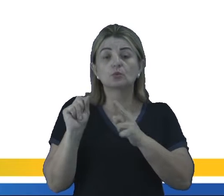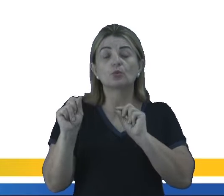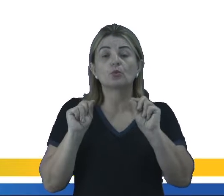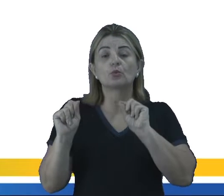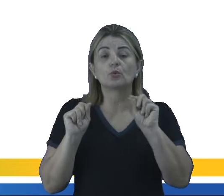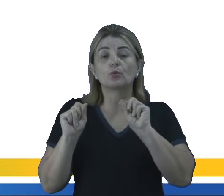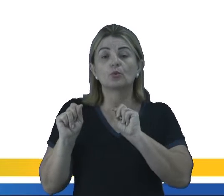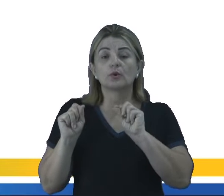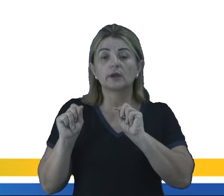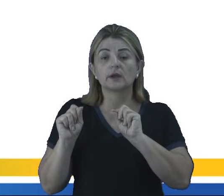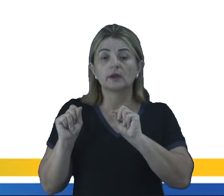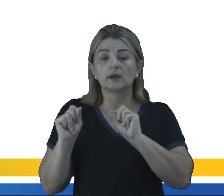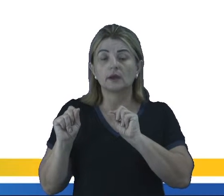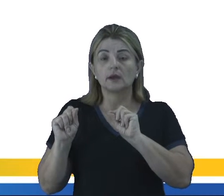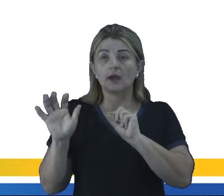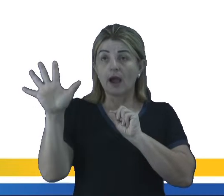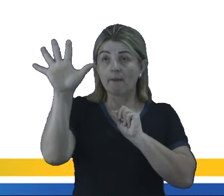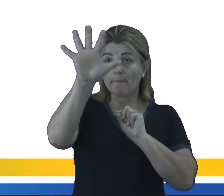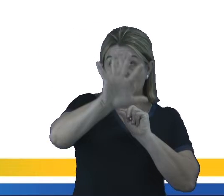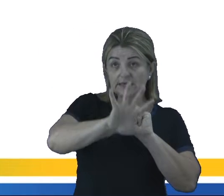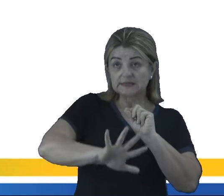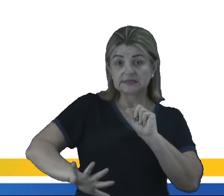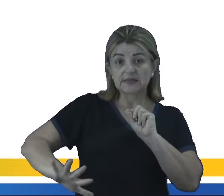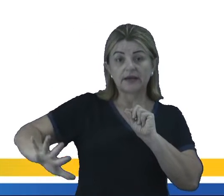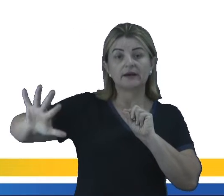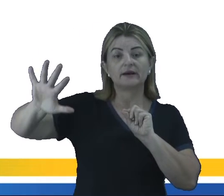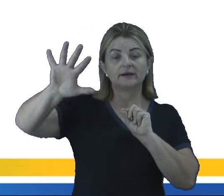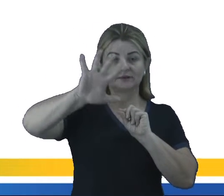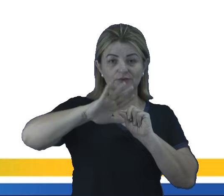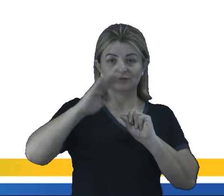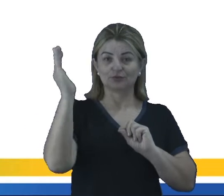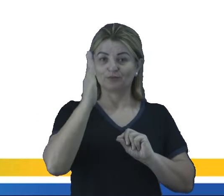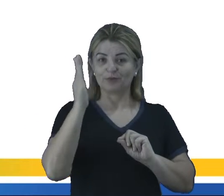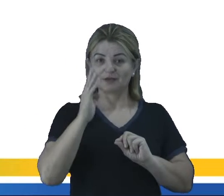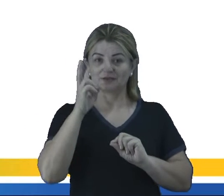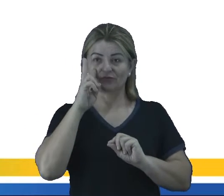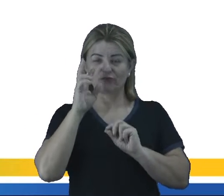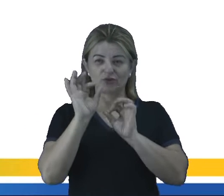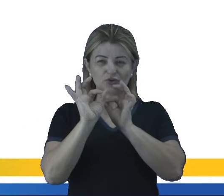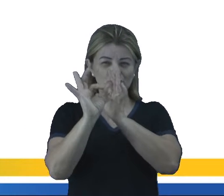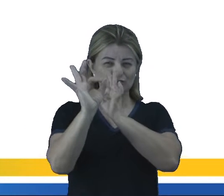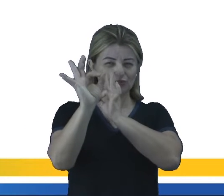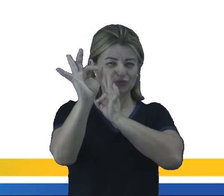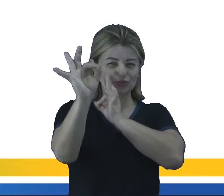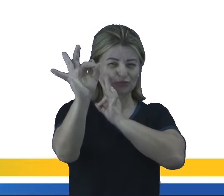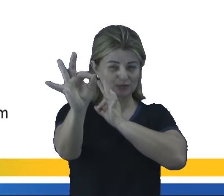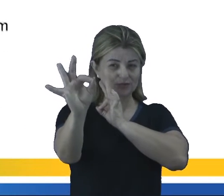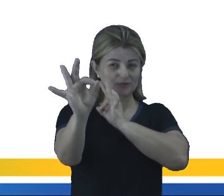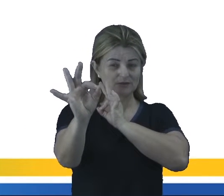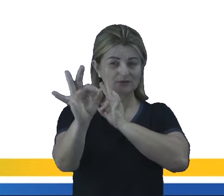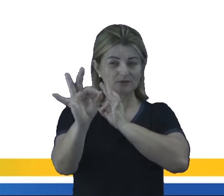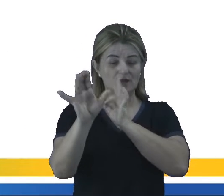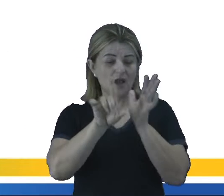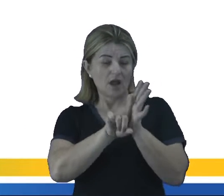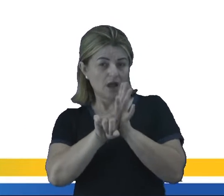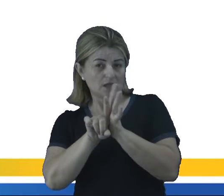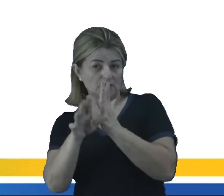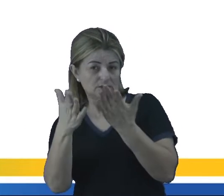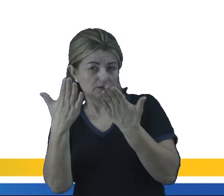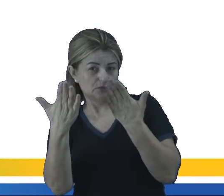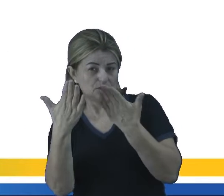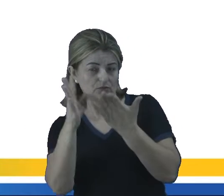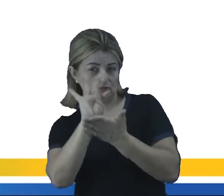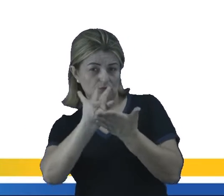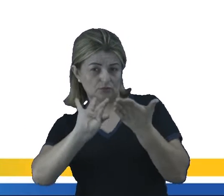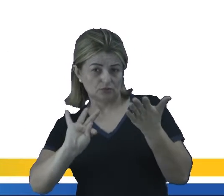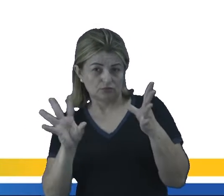lido. E por último, na letra E, quando ele fala o gosto pela escuridão, sim, é característica da segunda geração, como solução para o